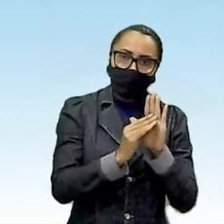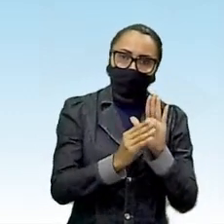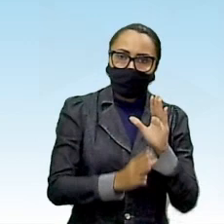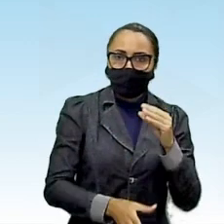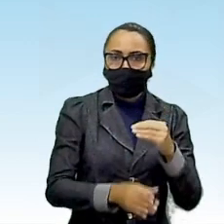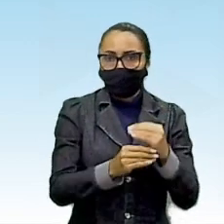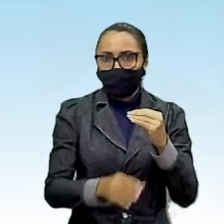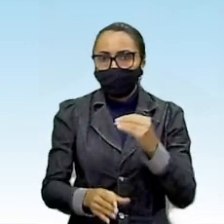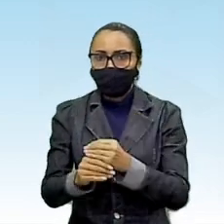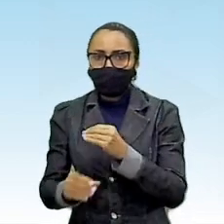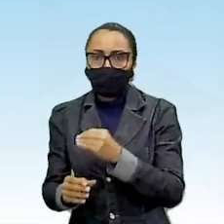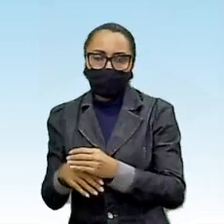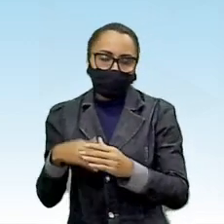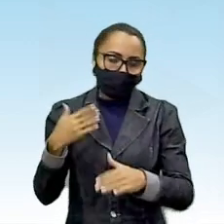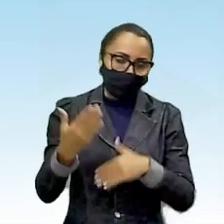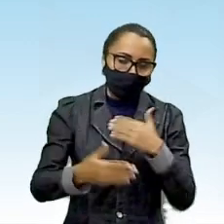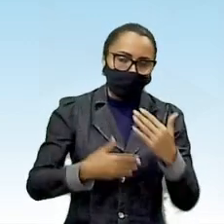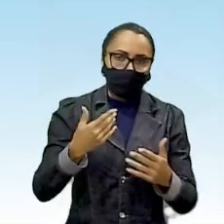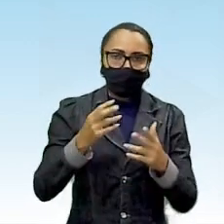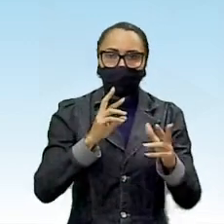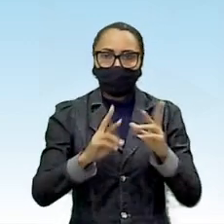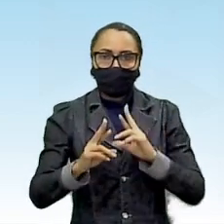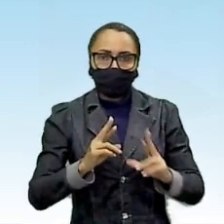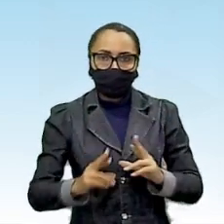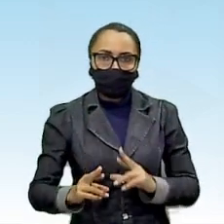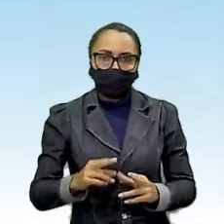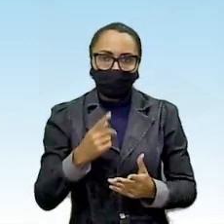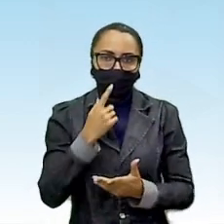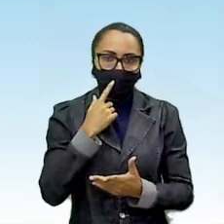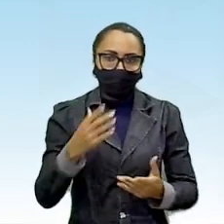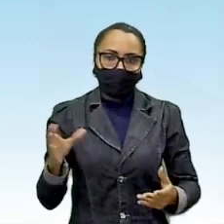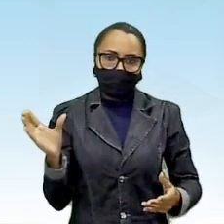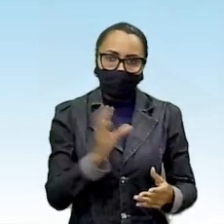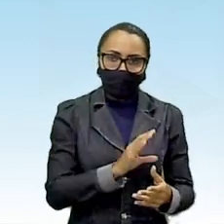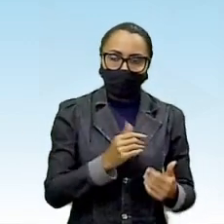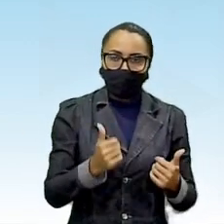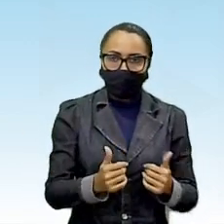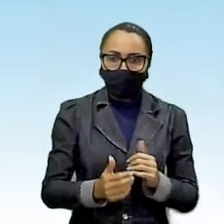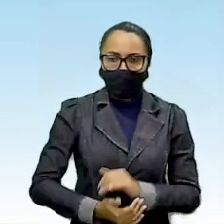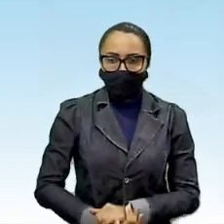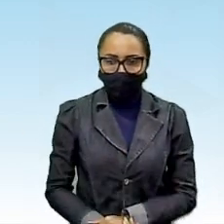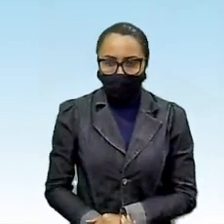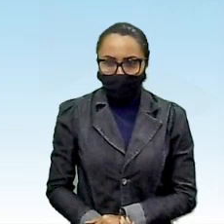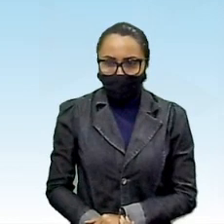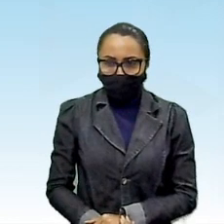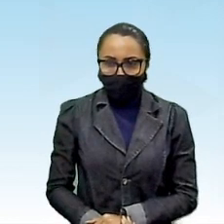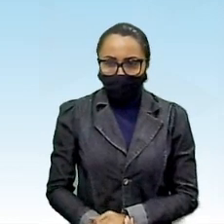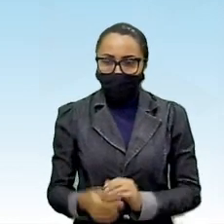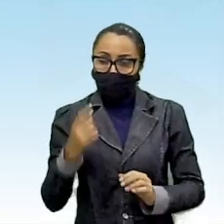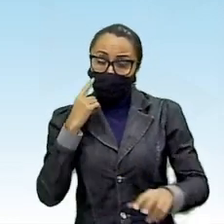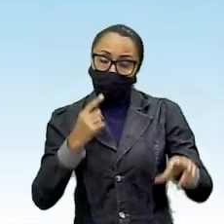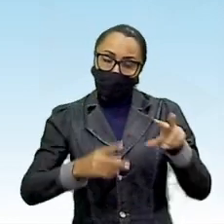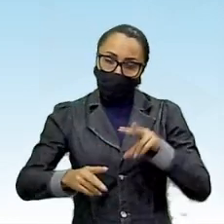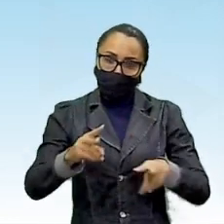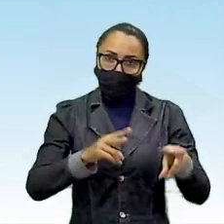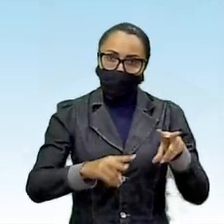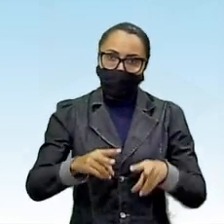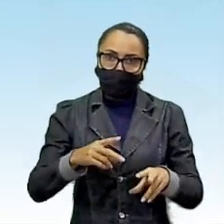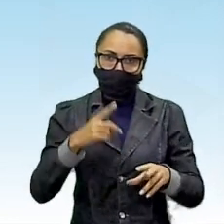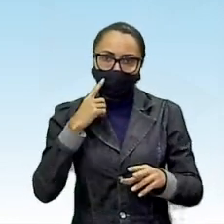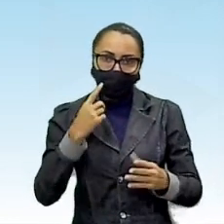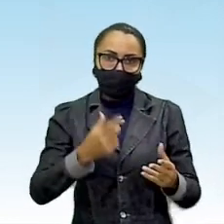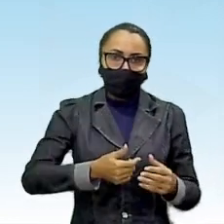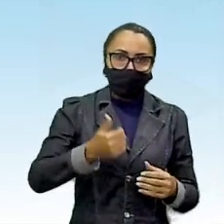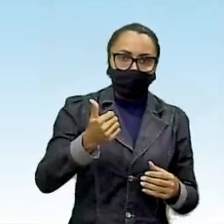implementar procedimentos de resposta aos cenários de emergência. Então, deve-se verificar as formas de